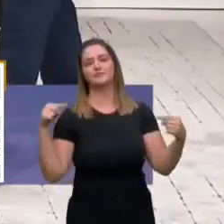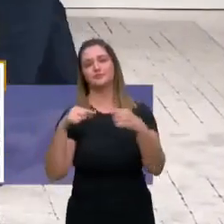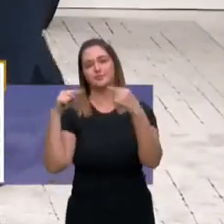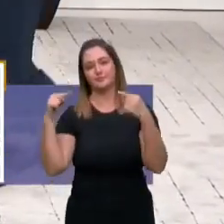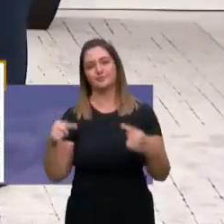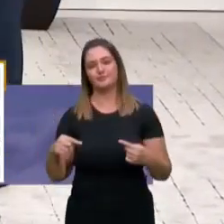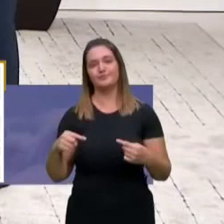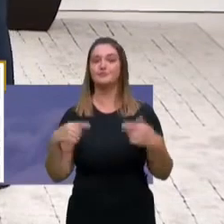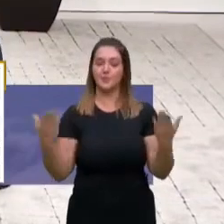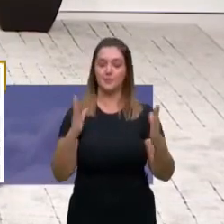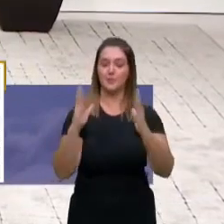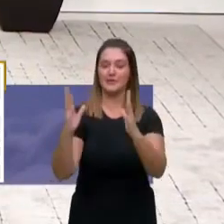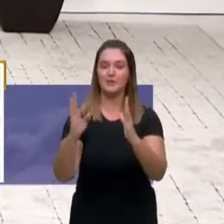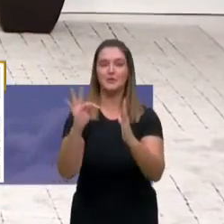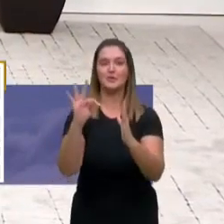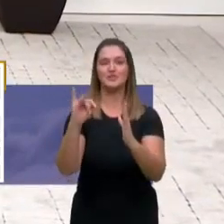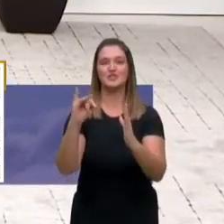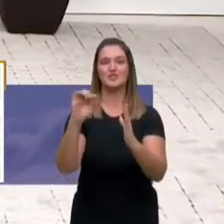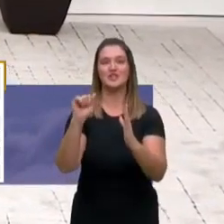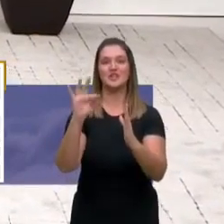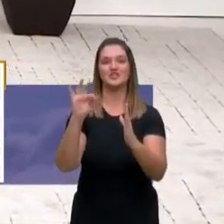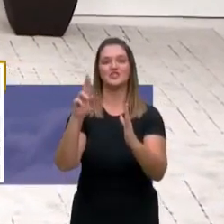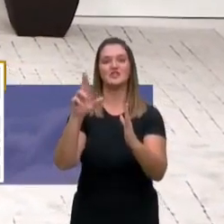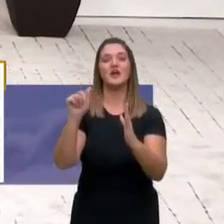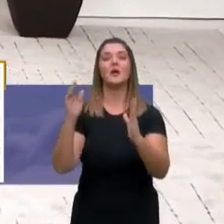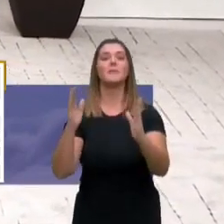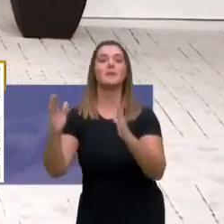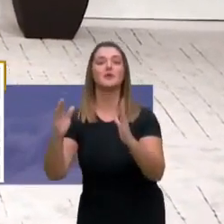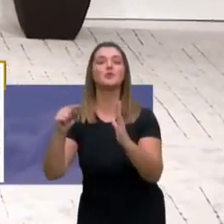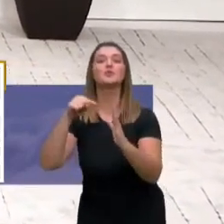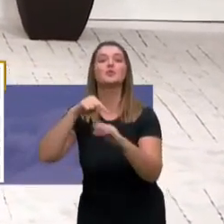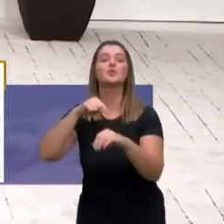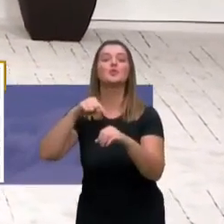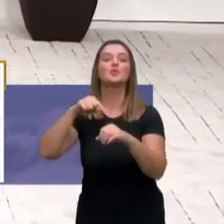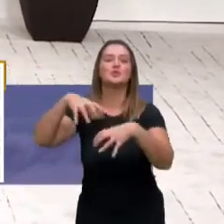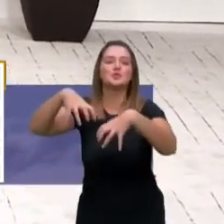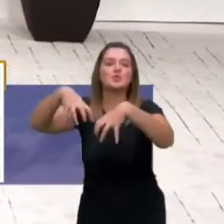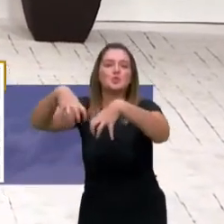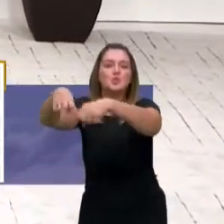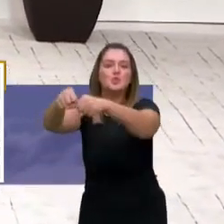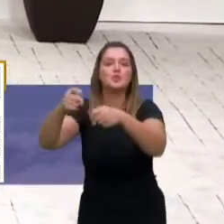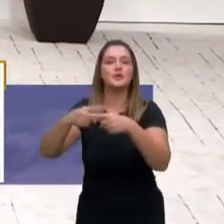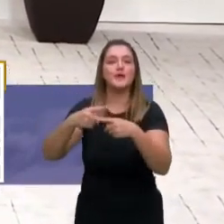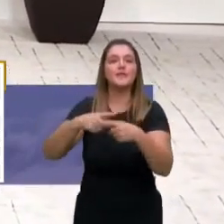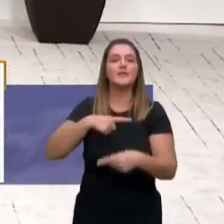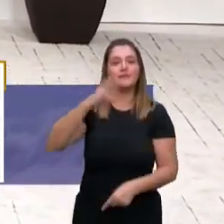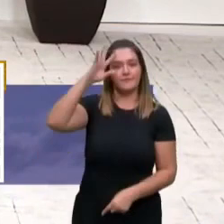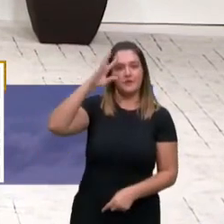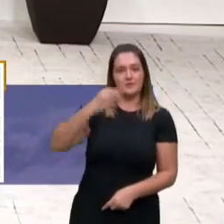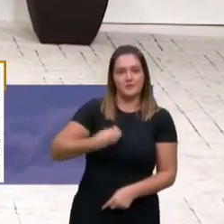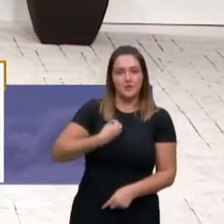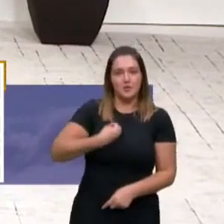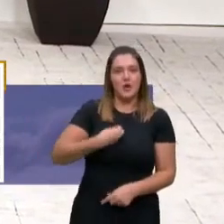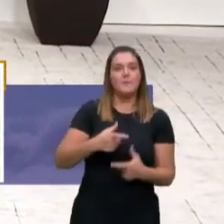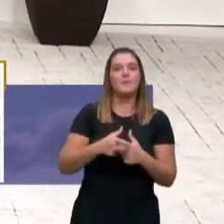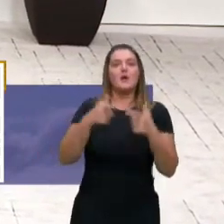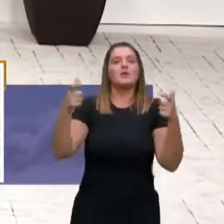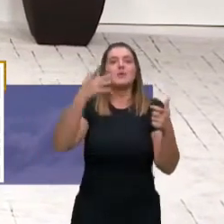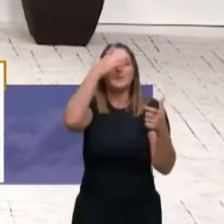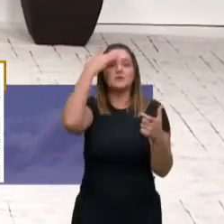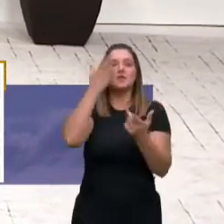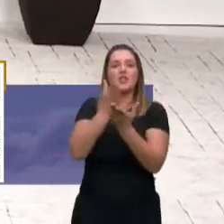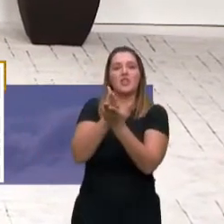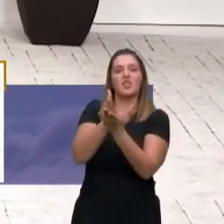Esse período de Tiatira foi um período chamado de Idade Escura, porque houve uma escuridão espiritual, porque houve uma apostasia